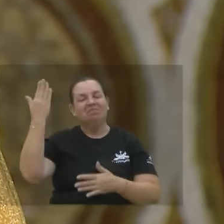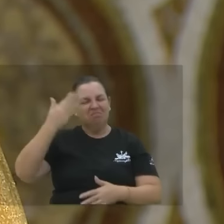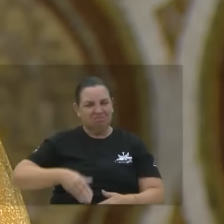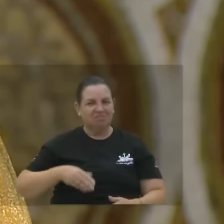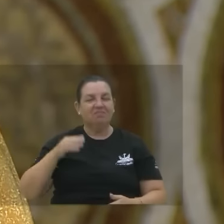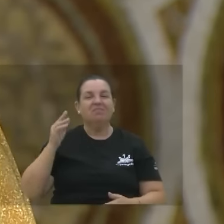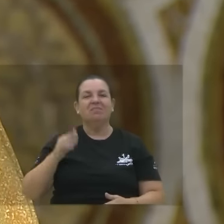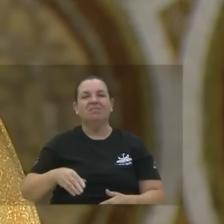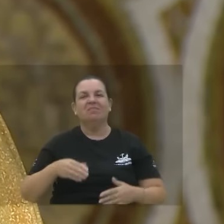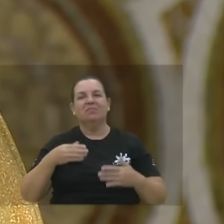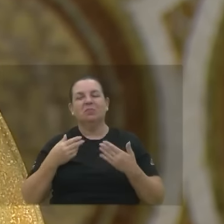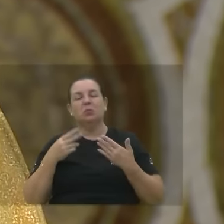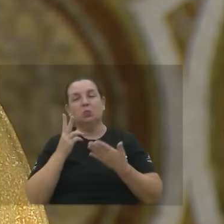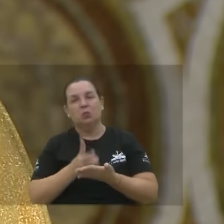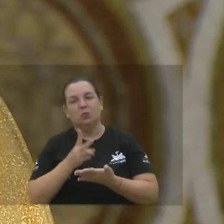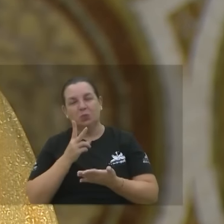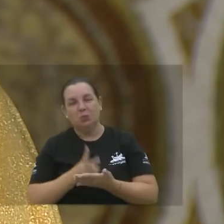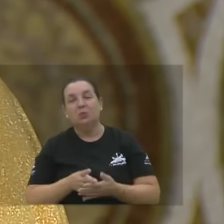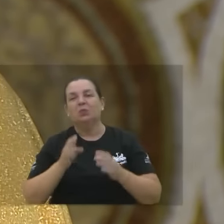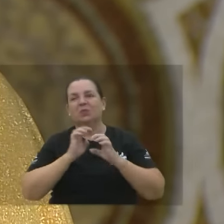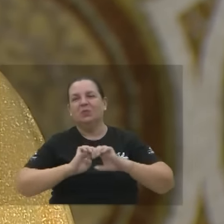que sempre é preciso